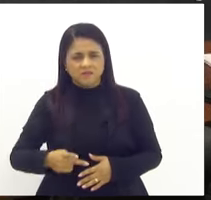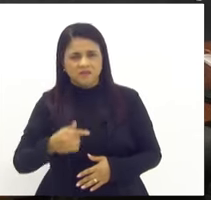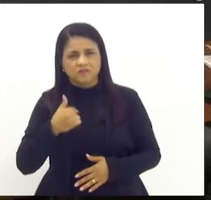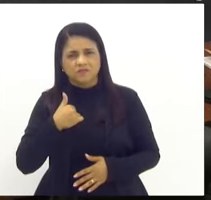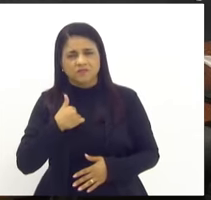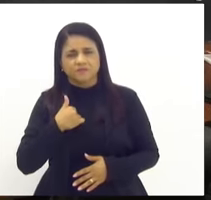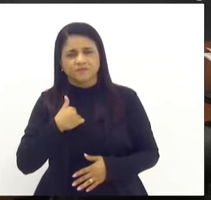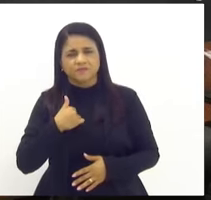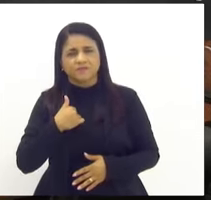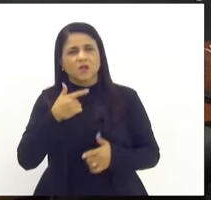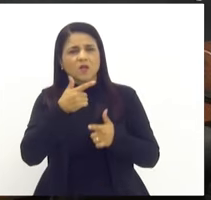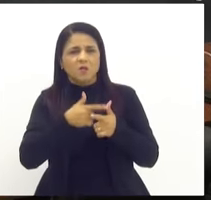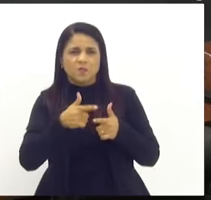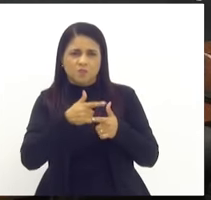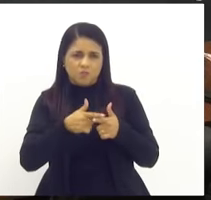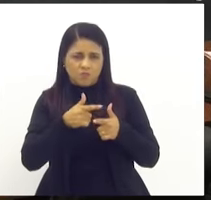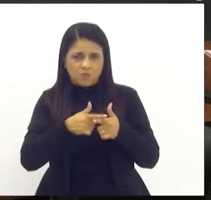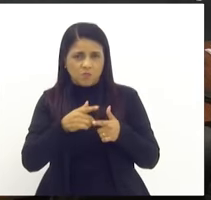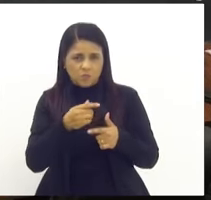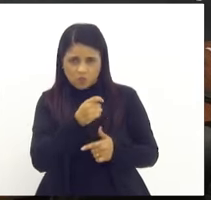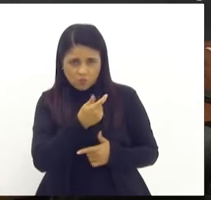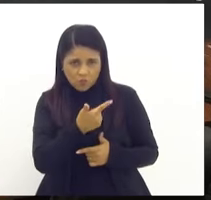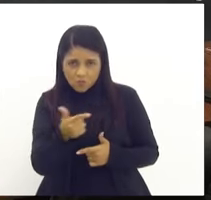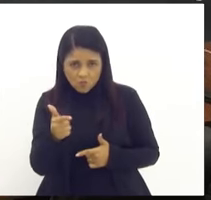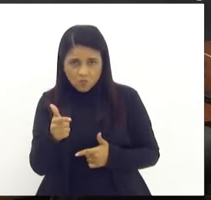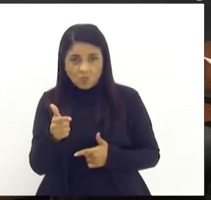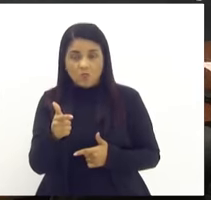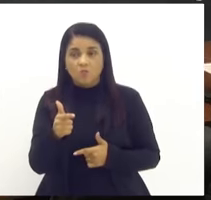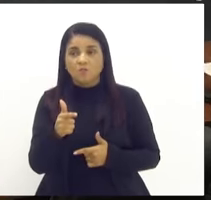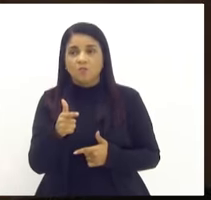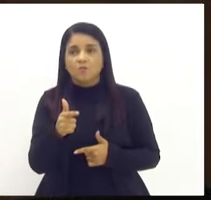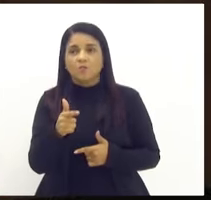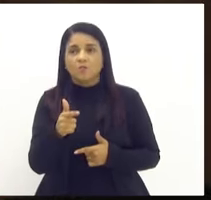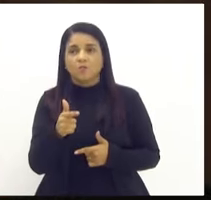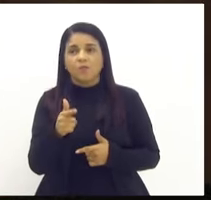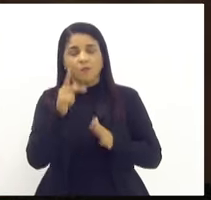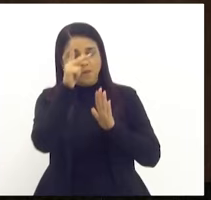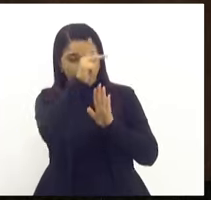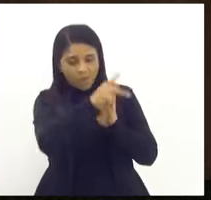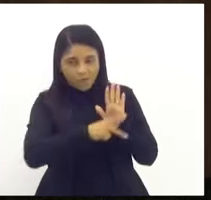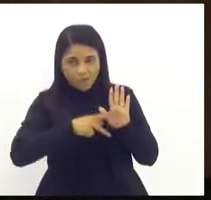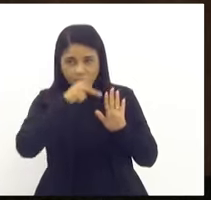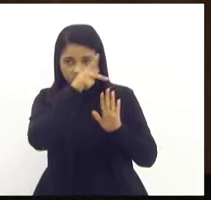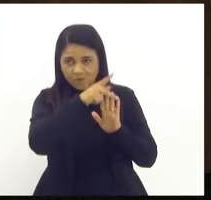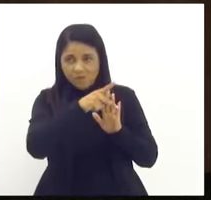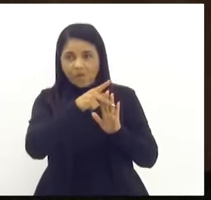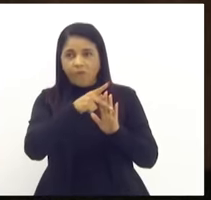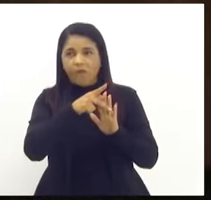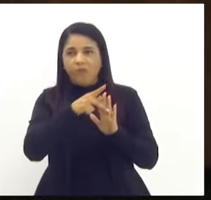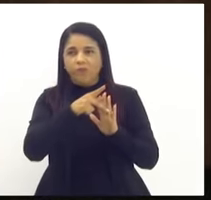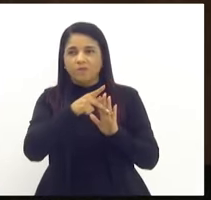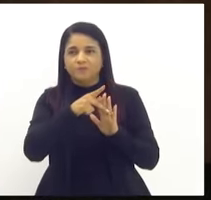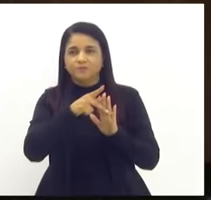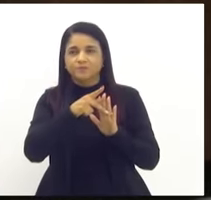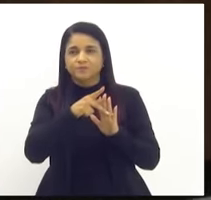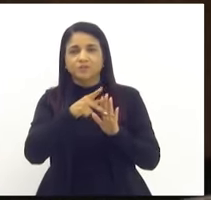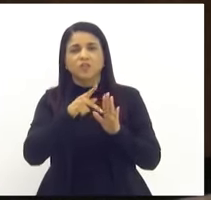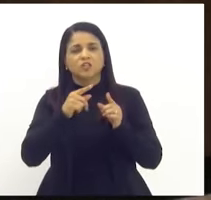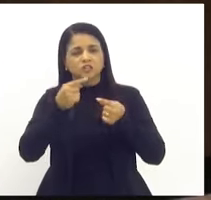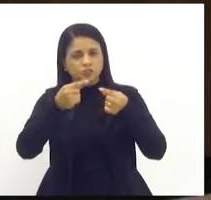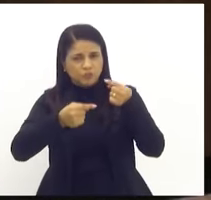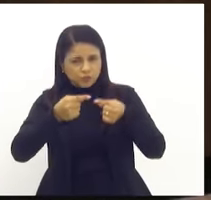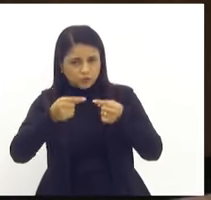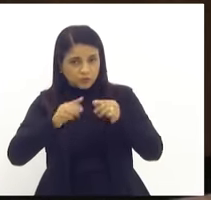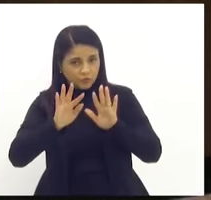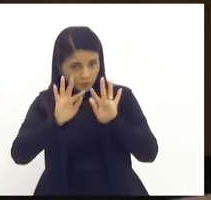para não ter problema lá na no protocolo Nós deixamos para discutir no